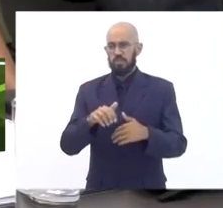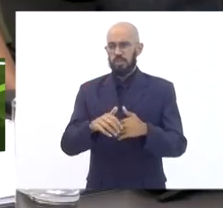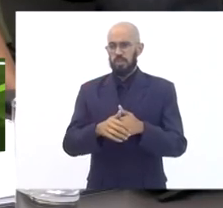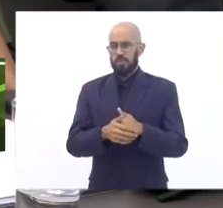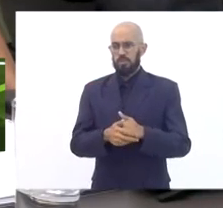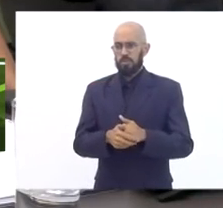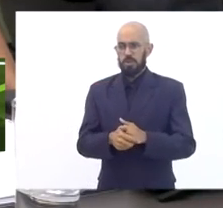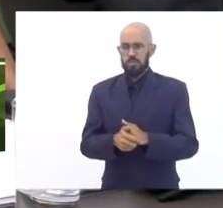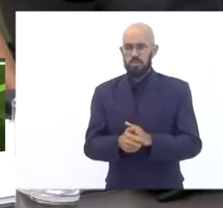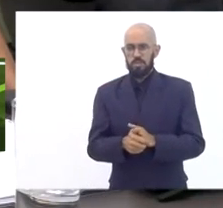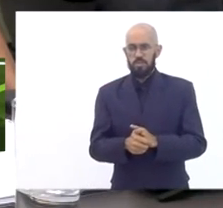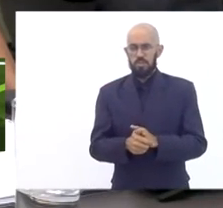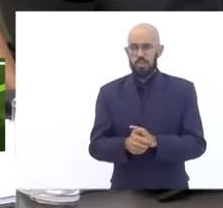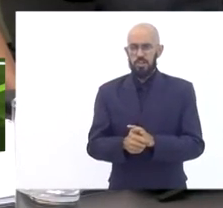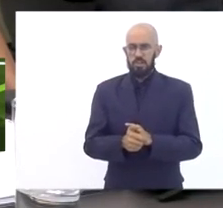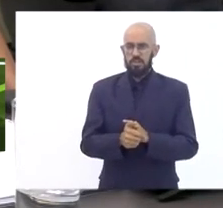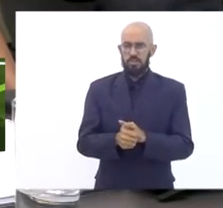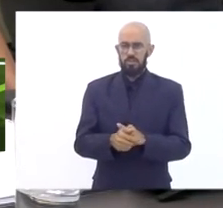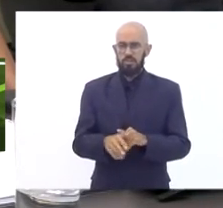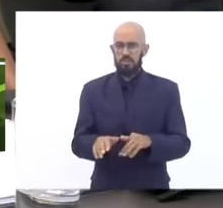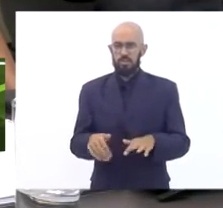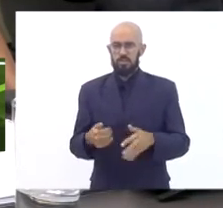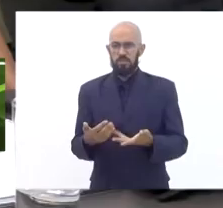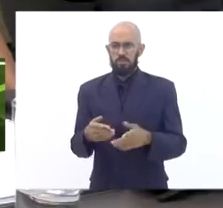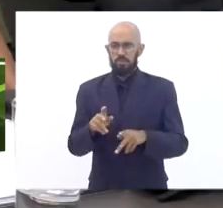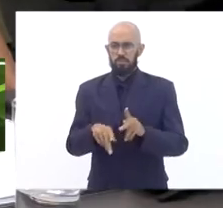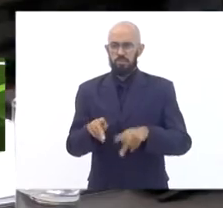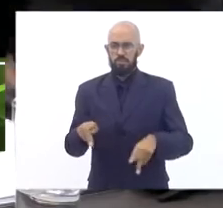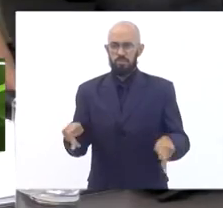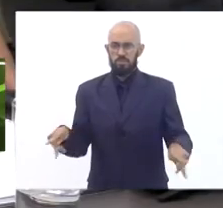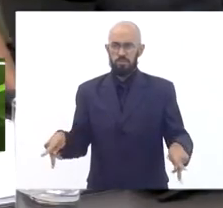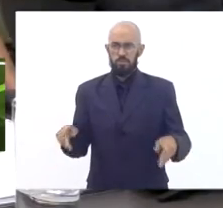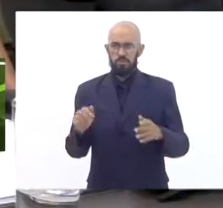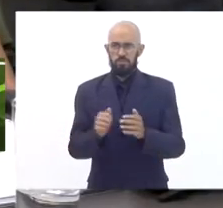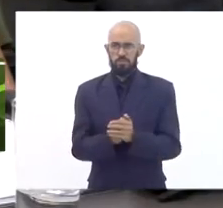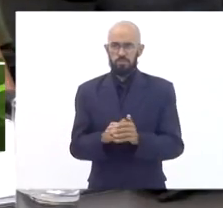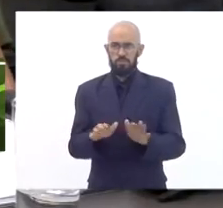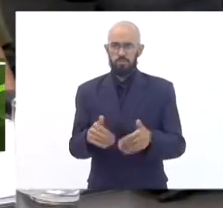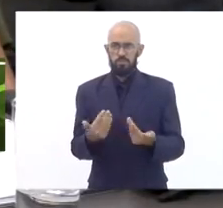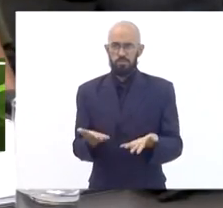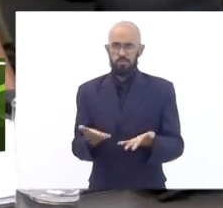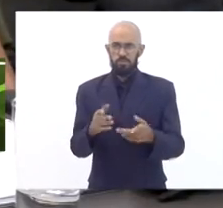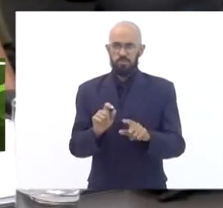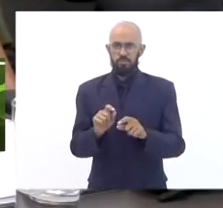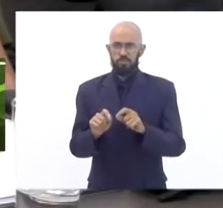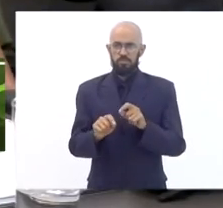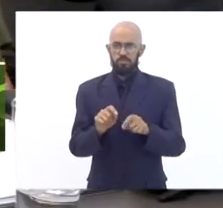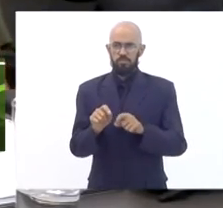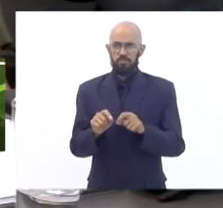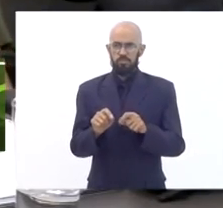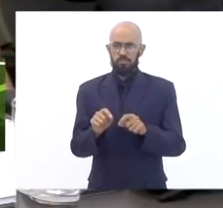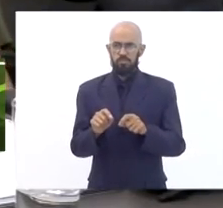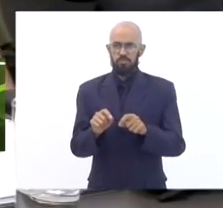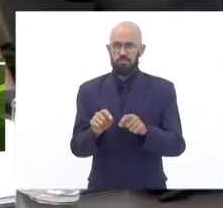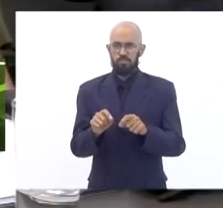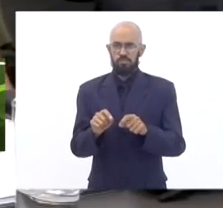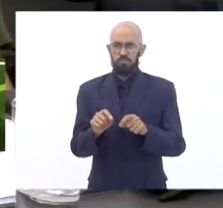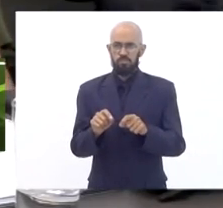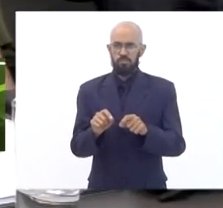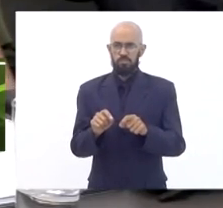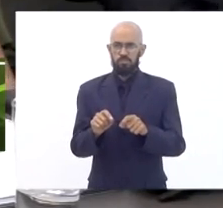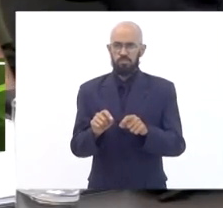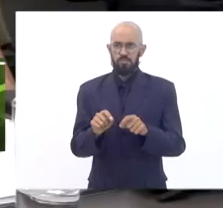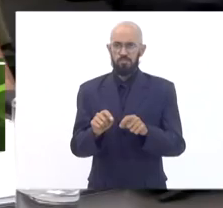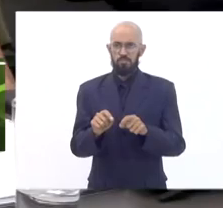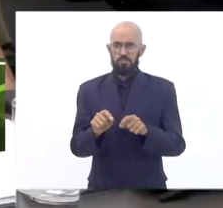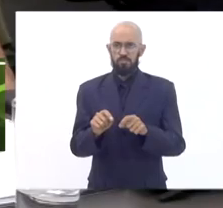metrô, barcas, etc., para a população. Eu estou lá na busca de proporcionar à população do Estado do